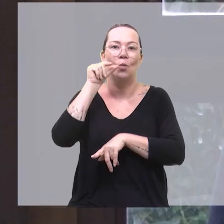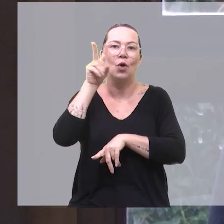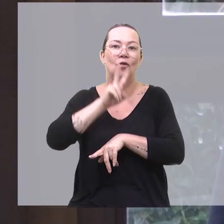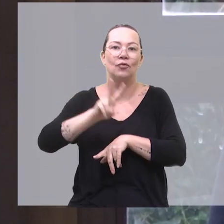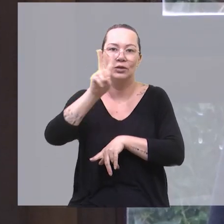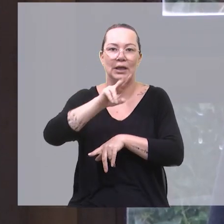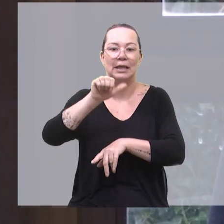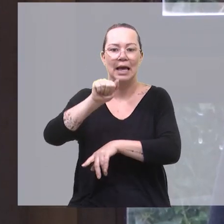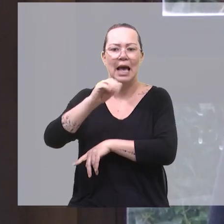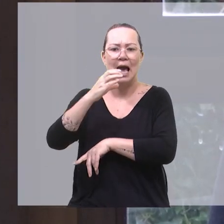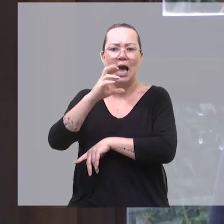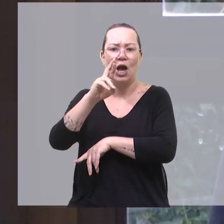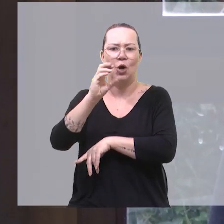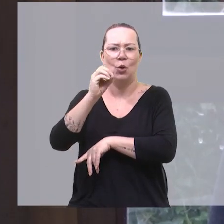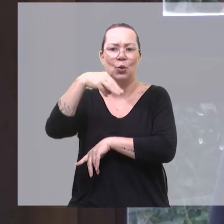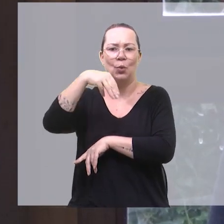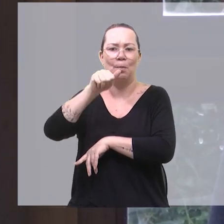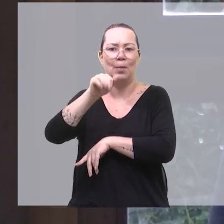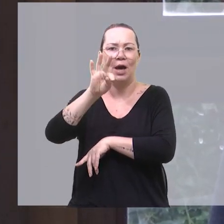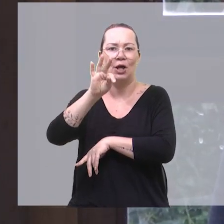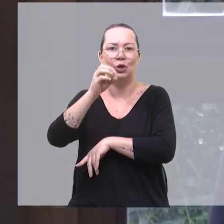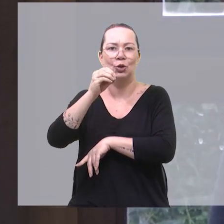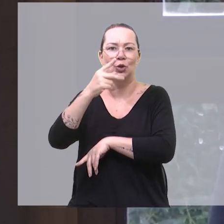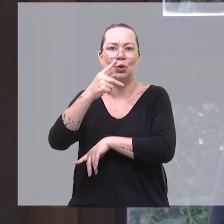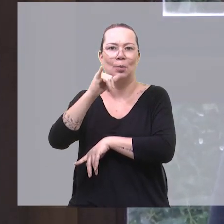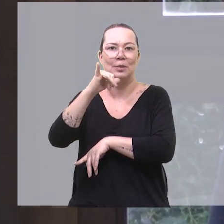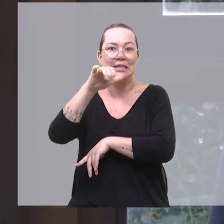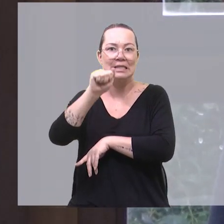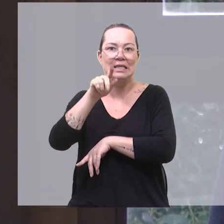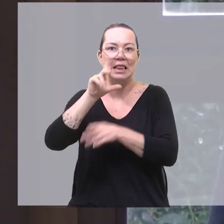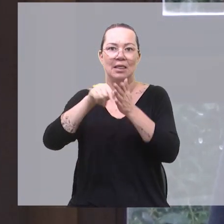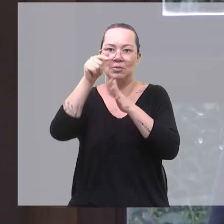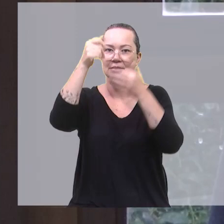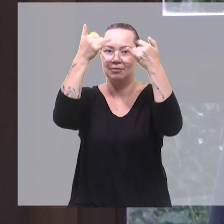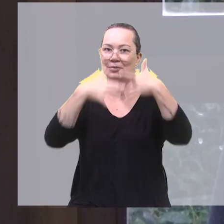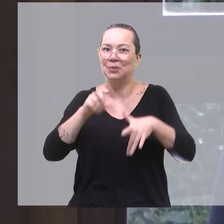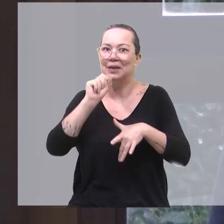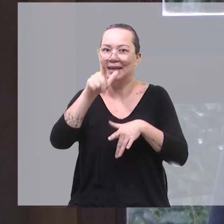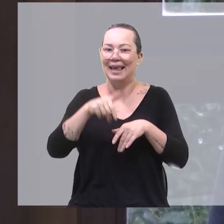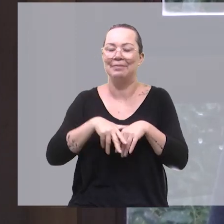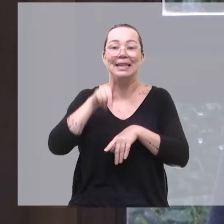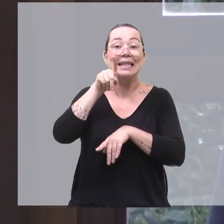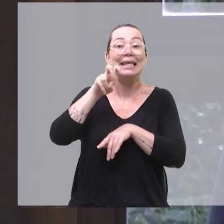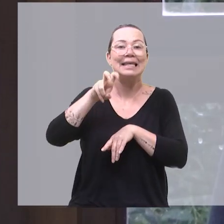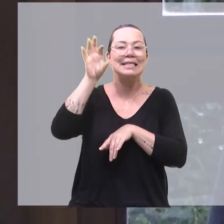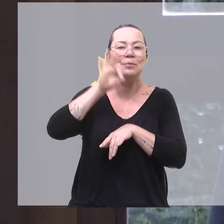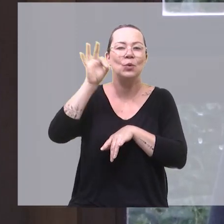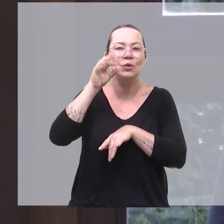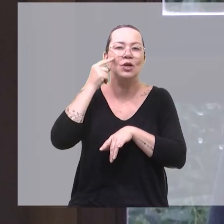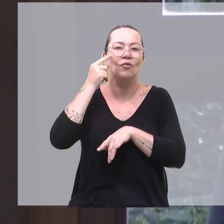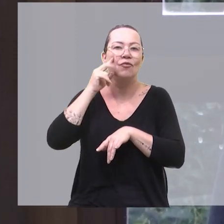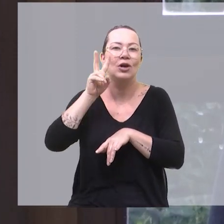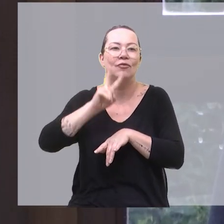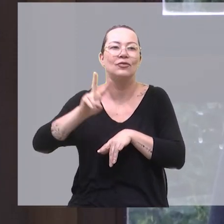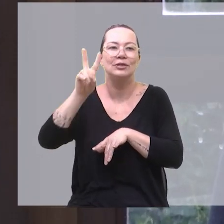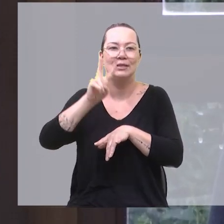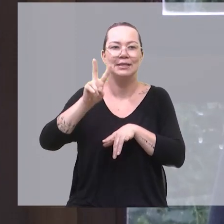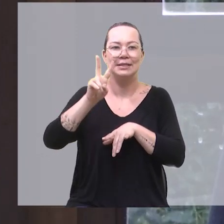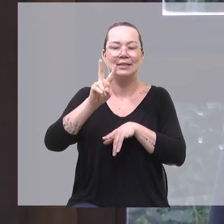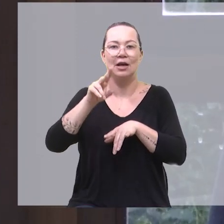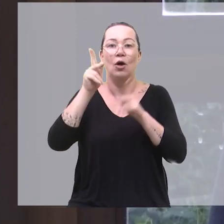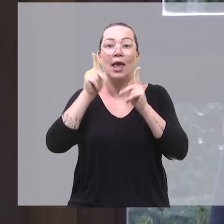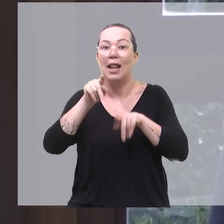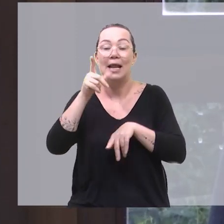e acromatopsia, que ela vai nos explicar depois o que é. Com 15% de visão, a artista que não